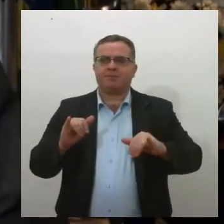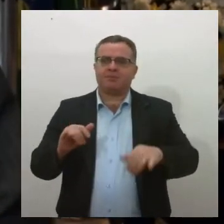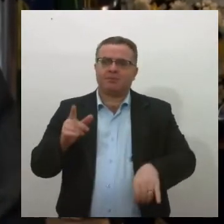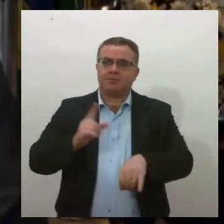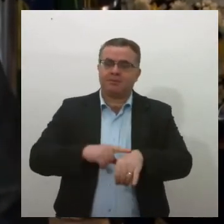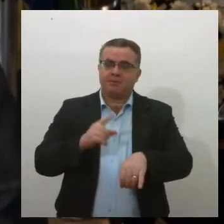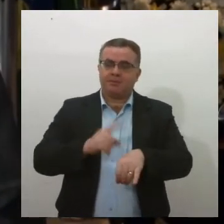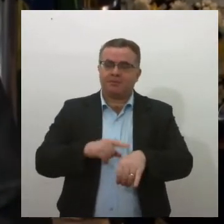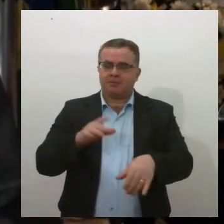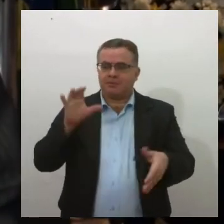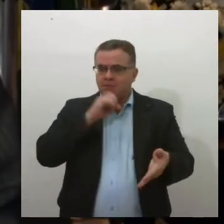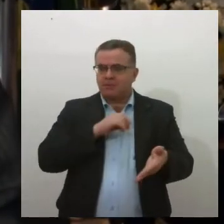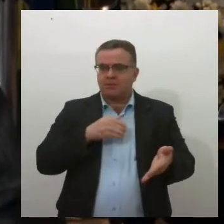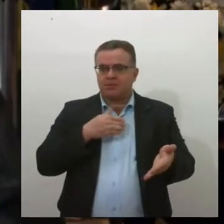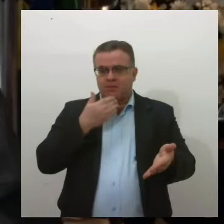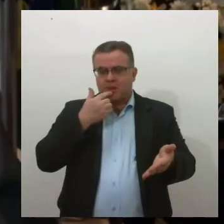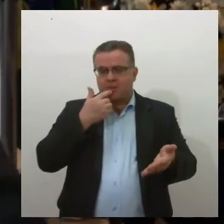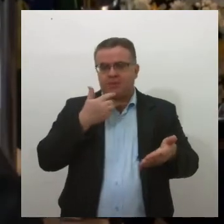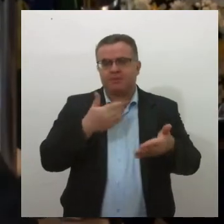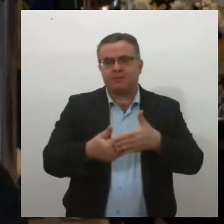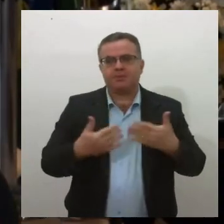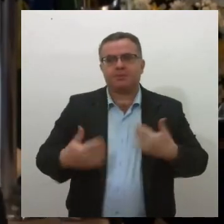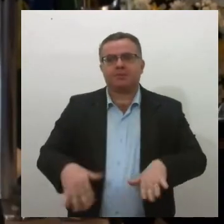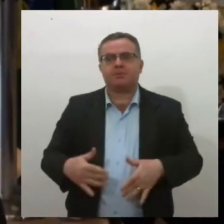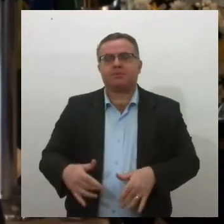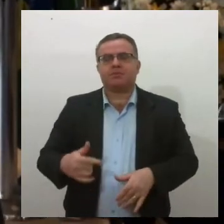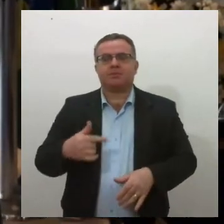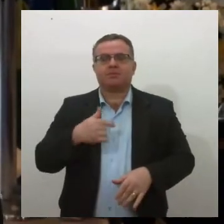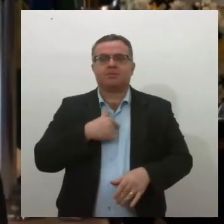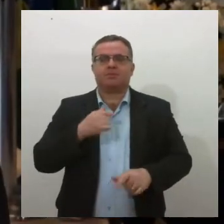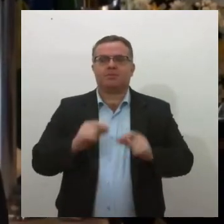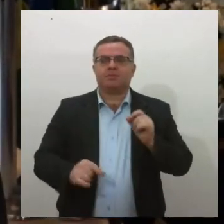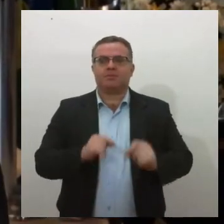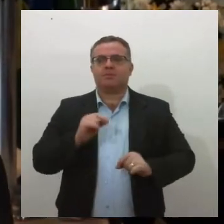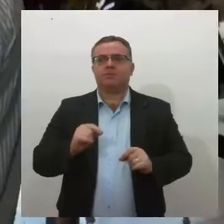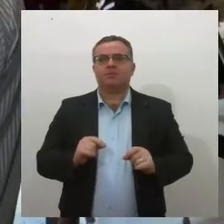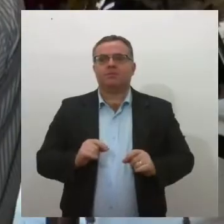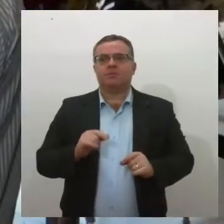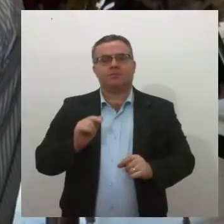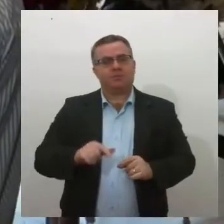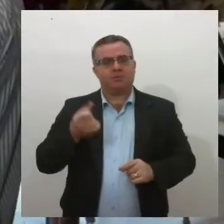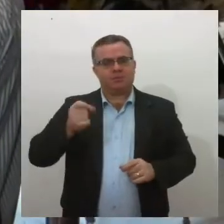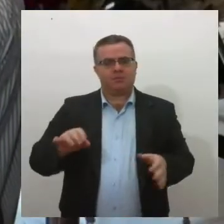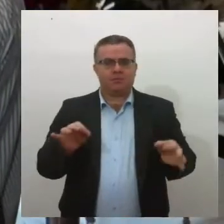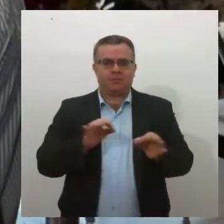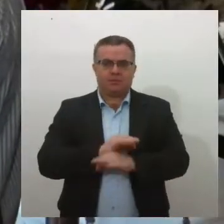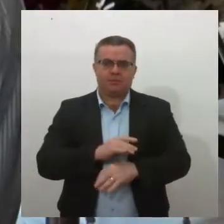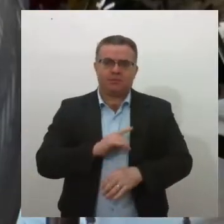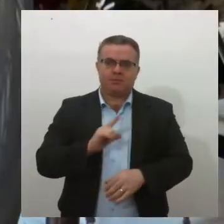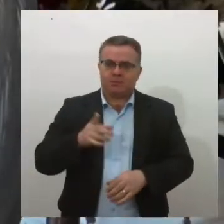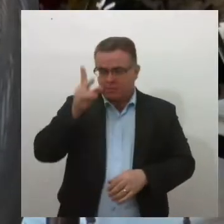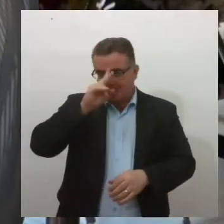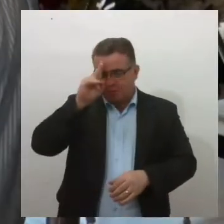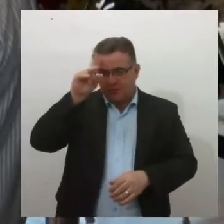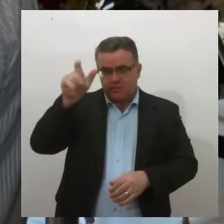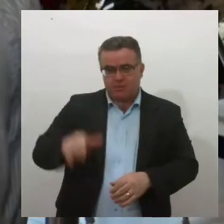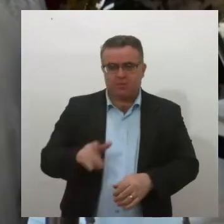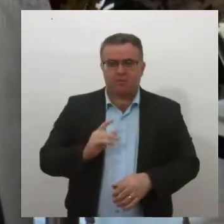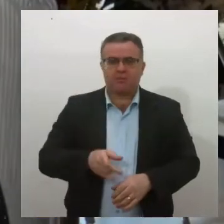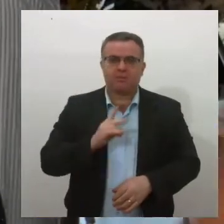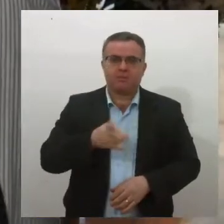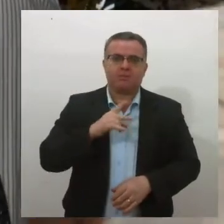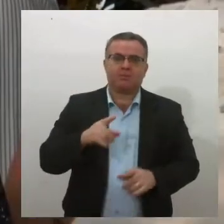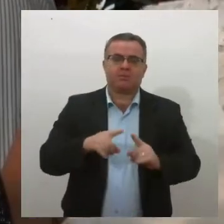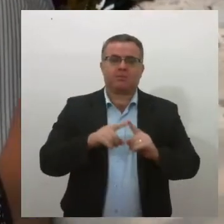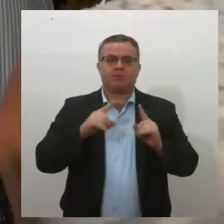curto, porque eu tive uma aula do desporto do estado de Sergipe. Ele deixa um legado, né, com a sua partida. Então